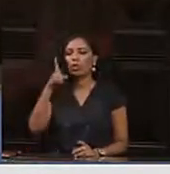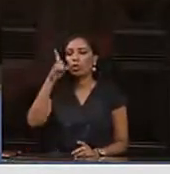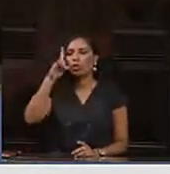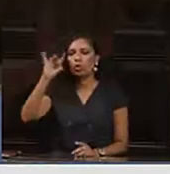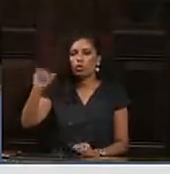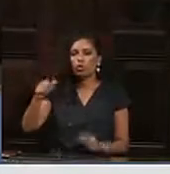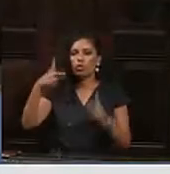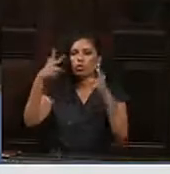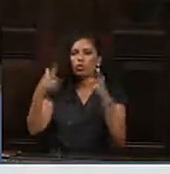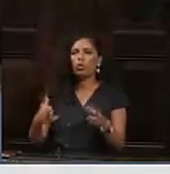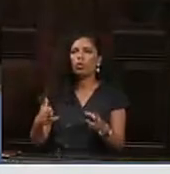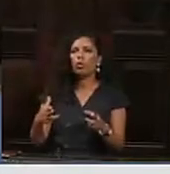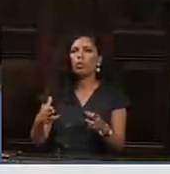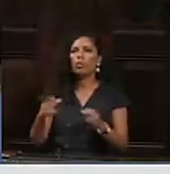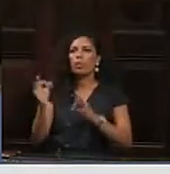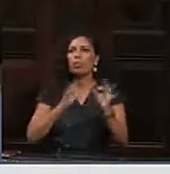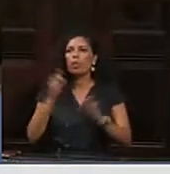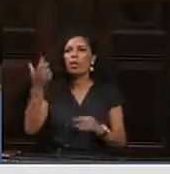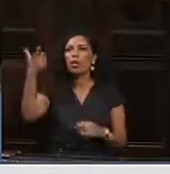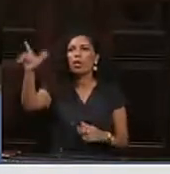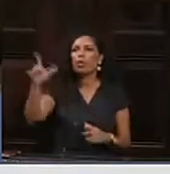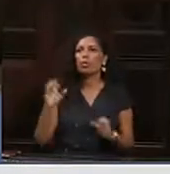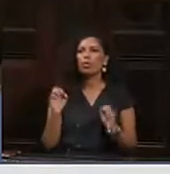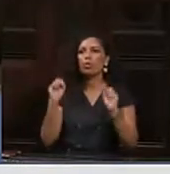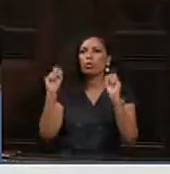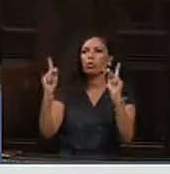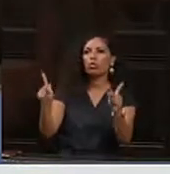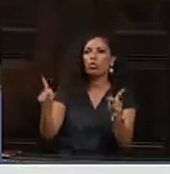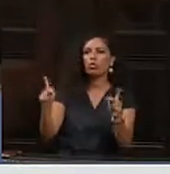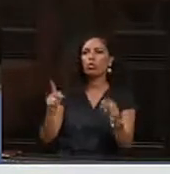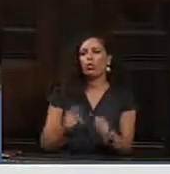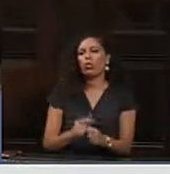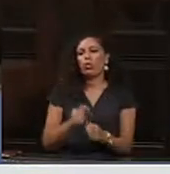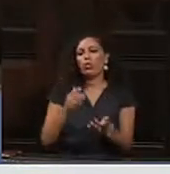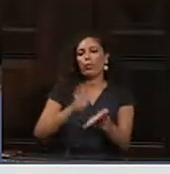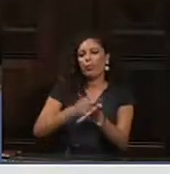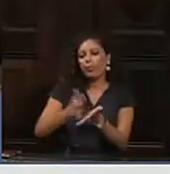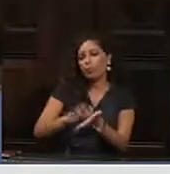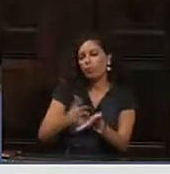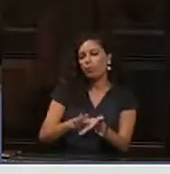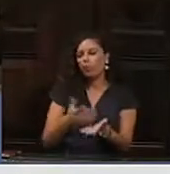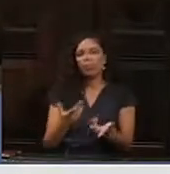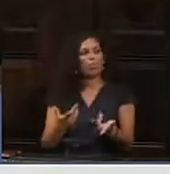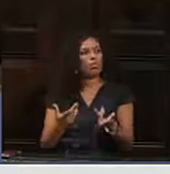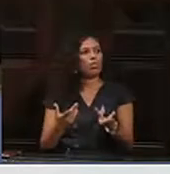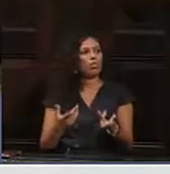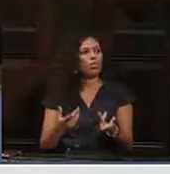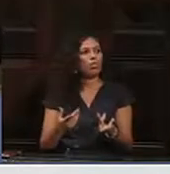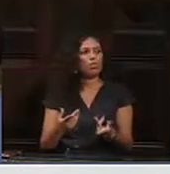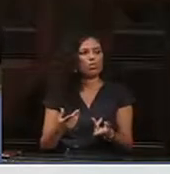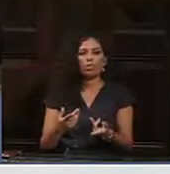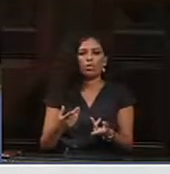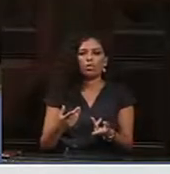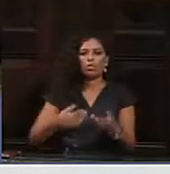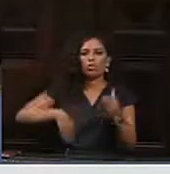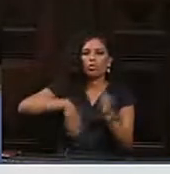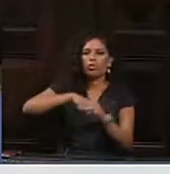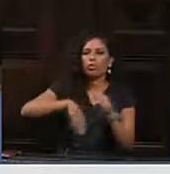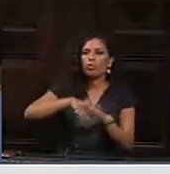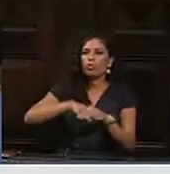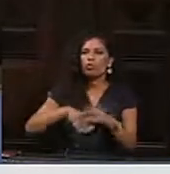colocam uma micareta no centro da cidade, eles colocam o desfile das campeãs no centro da cidade, colocam Flamengo e Vasco no centro da